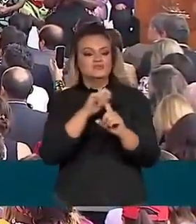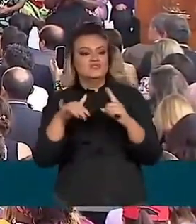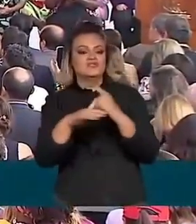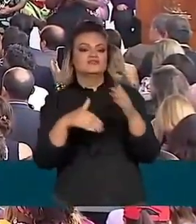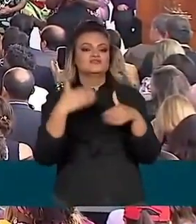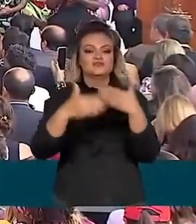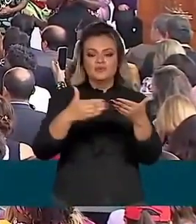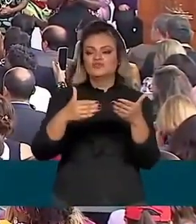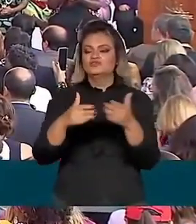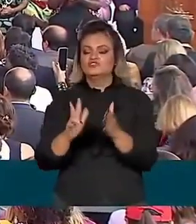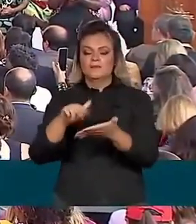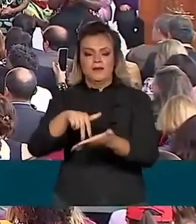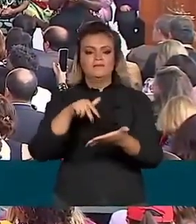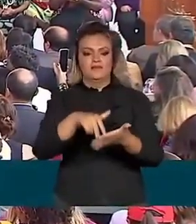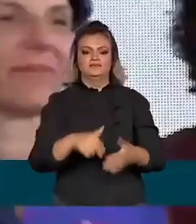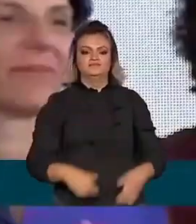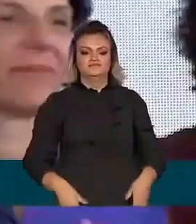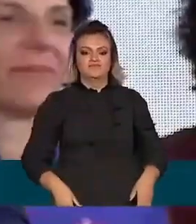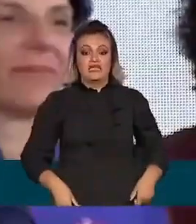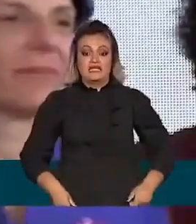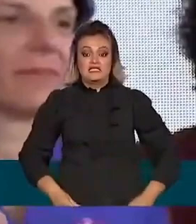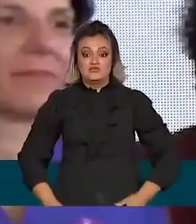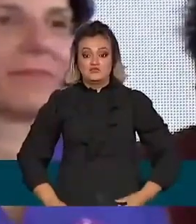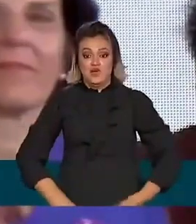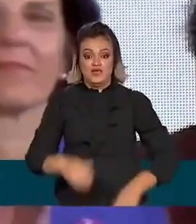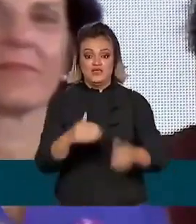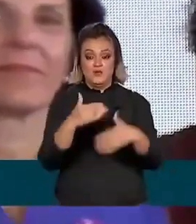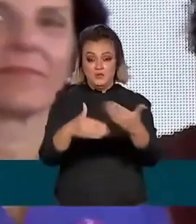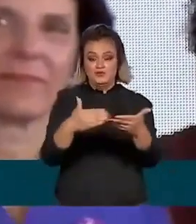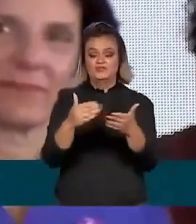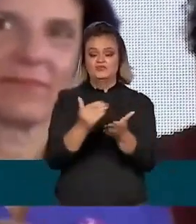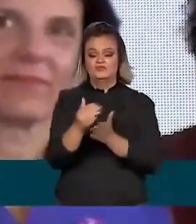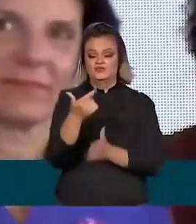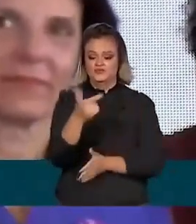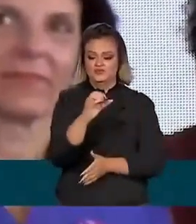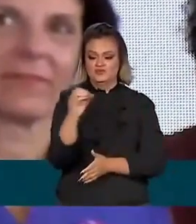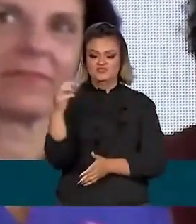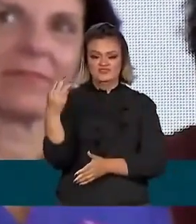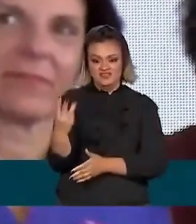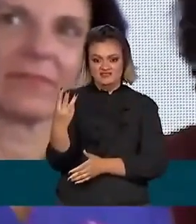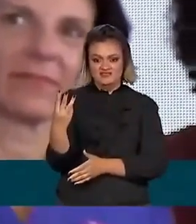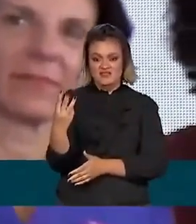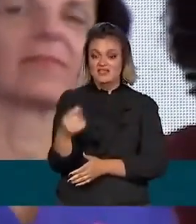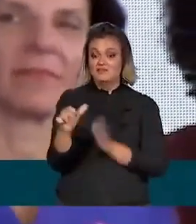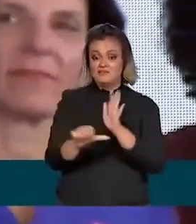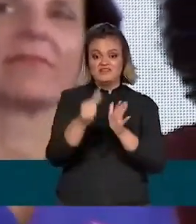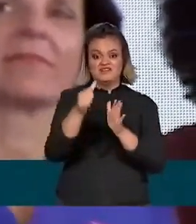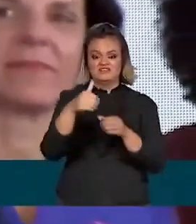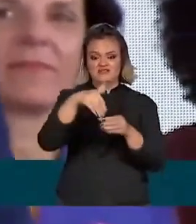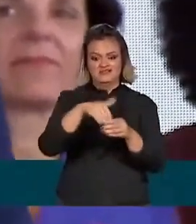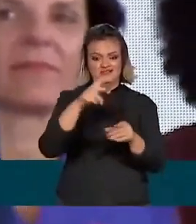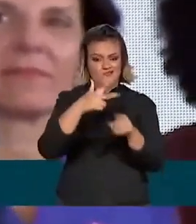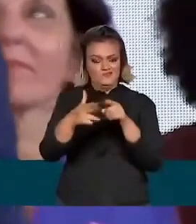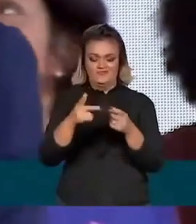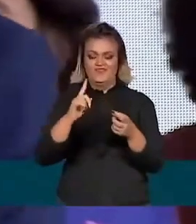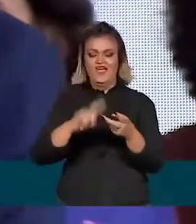vai conquistando espaço. É um processo que começou em 2003, quando ganhamos as primeiras eleições. É um